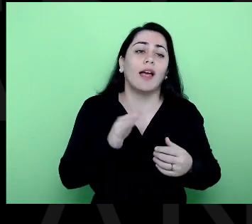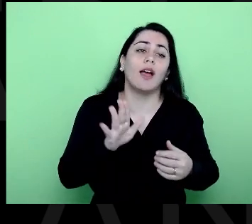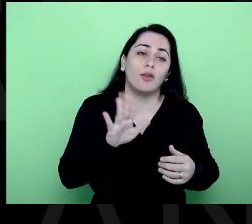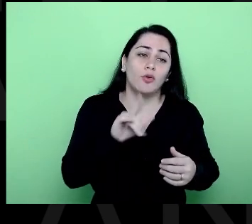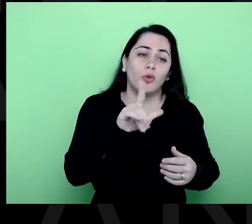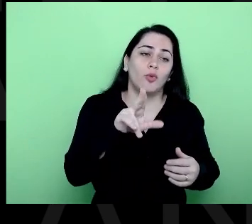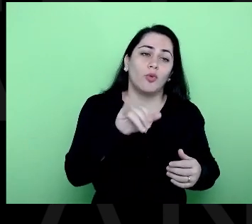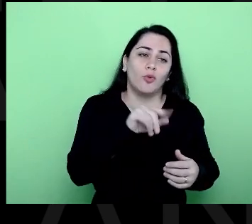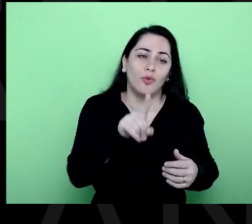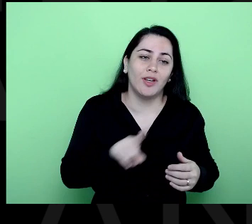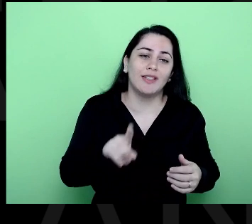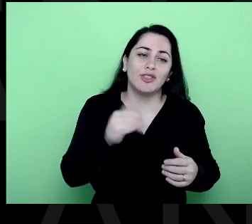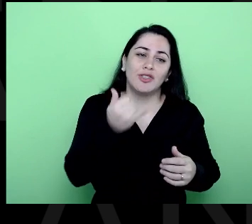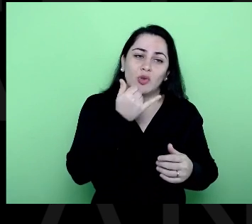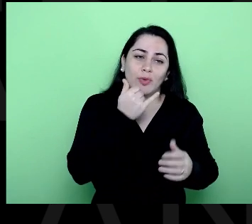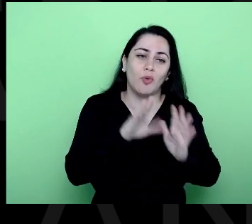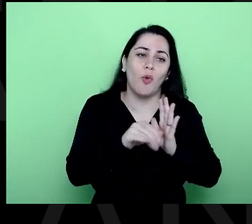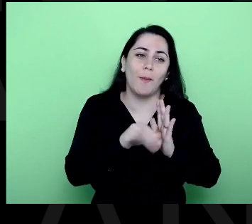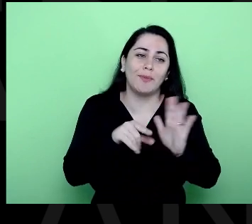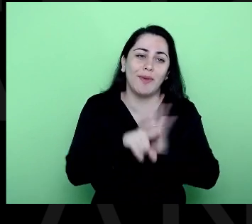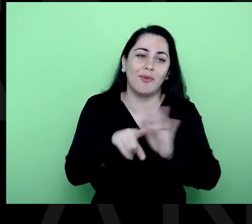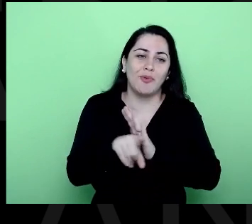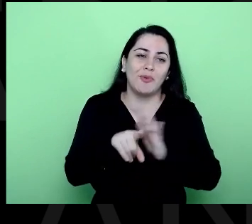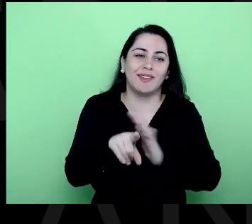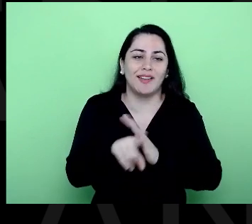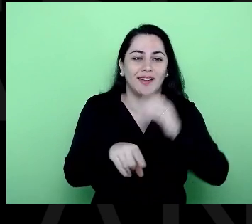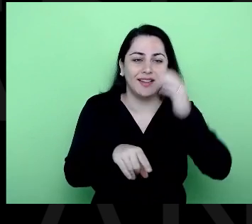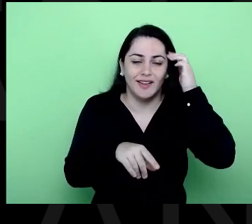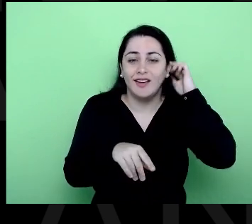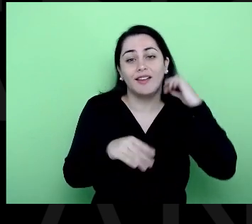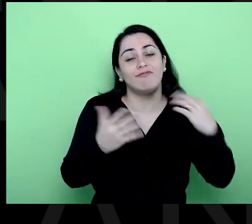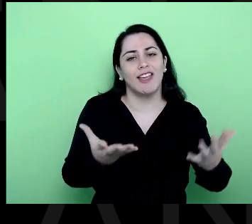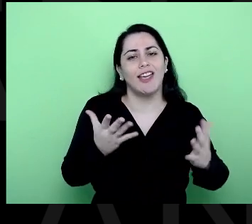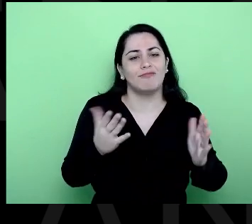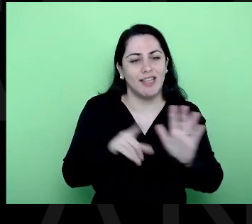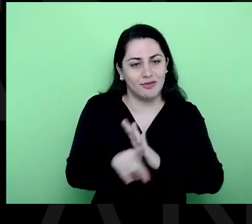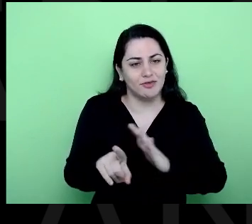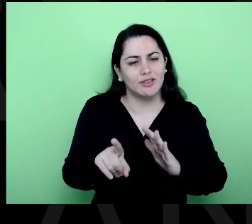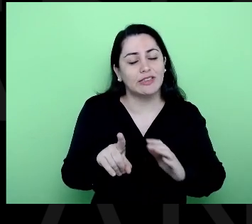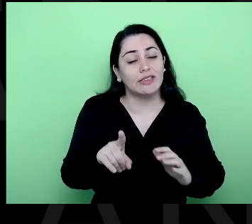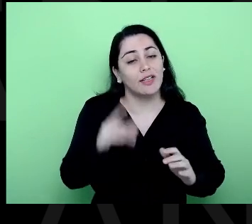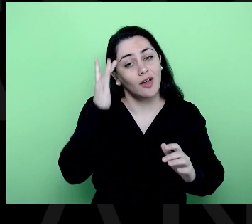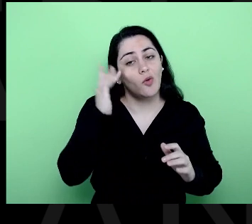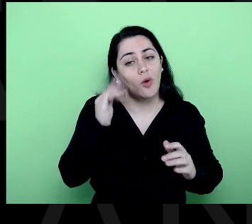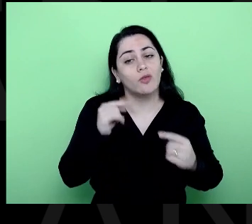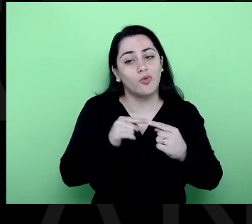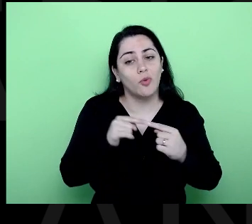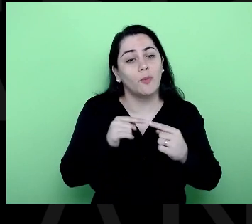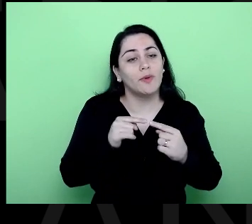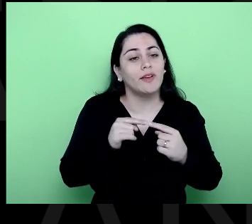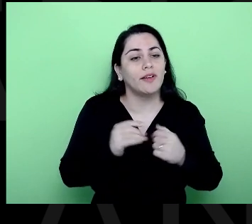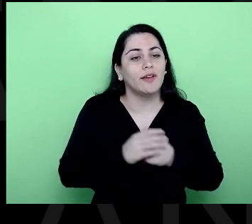aqui suas perguntas. Eu queria também perguntar um negócio, e eu acho que tem muito, muito